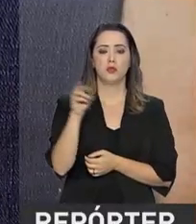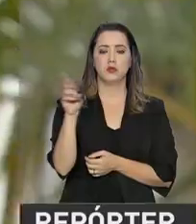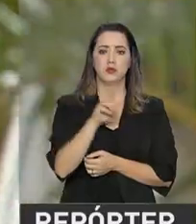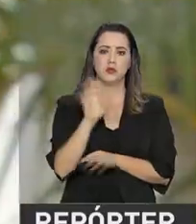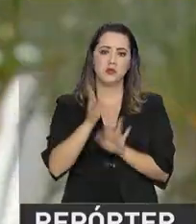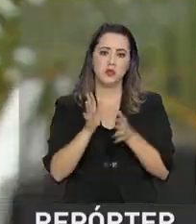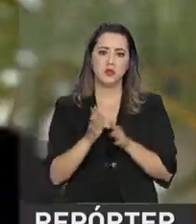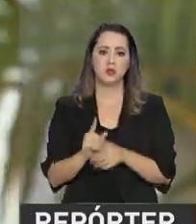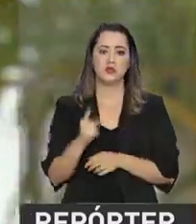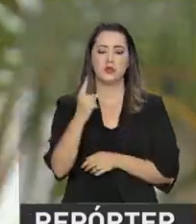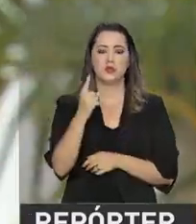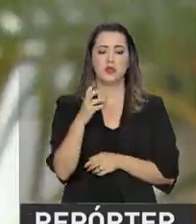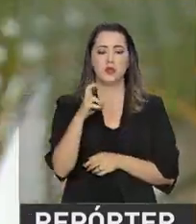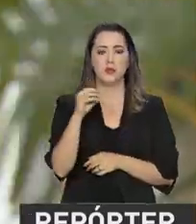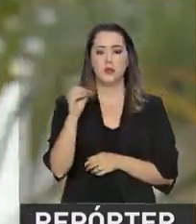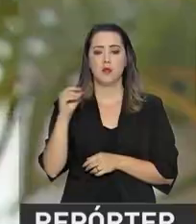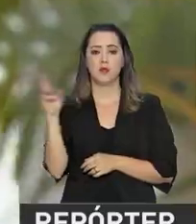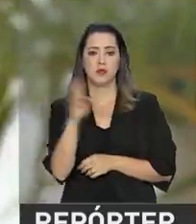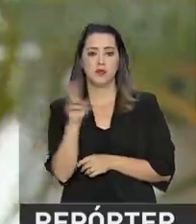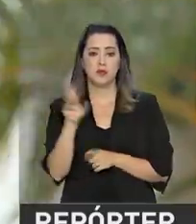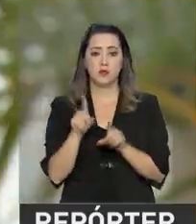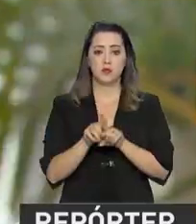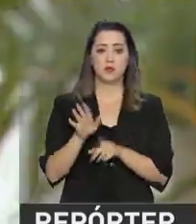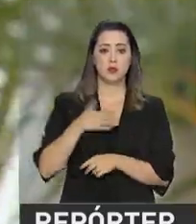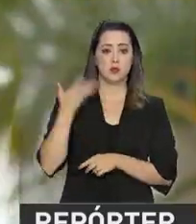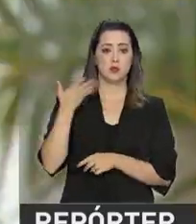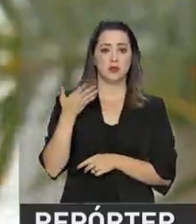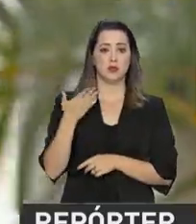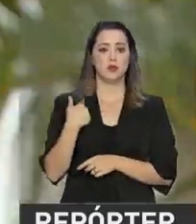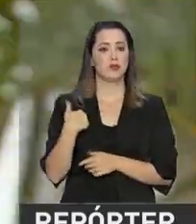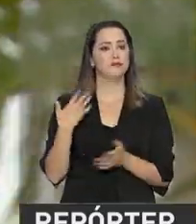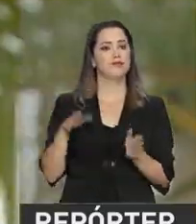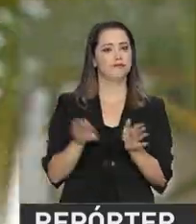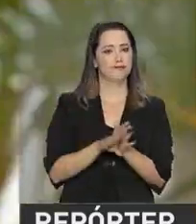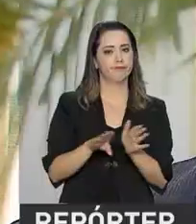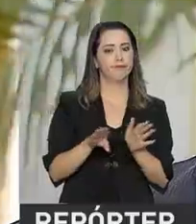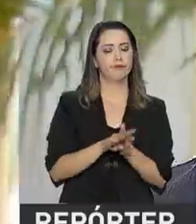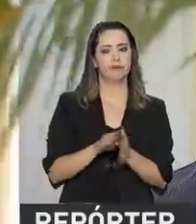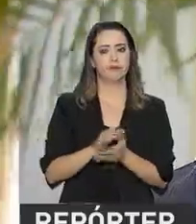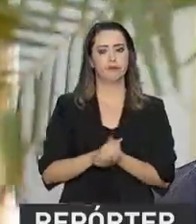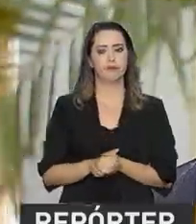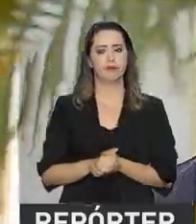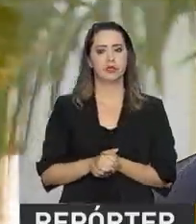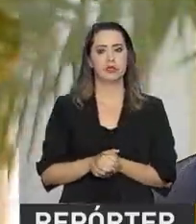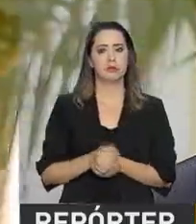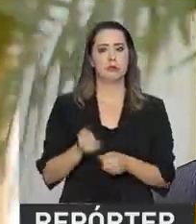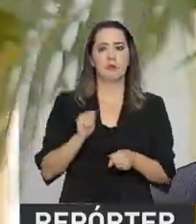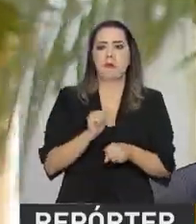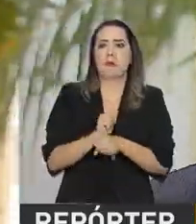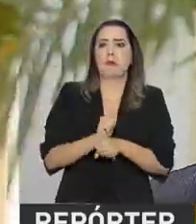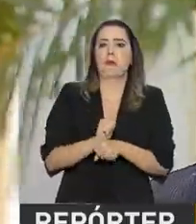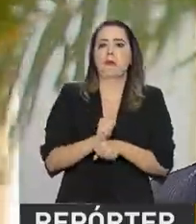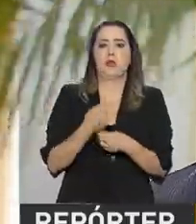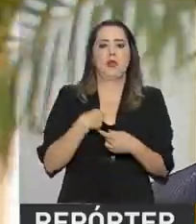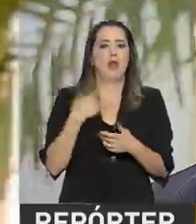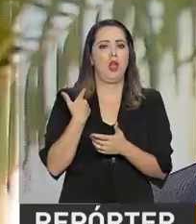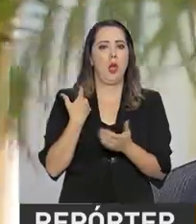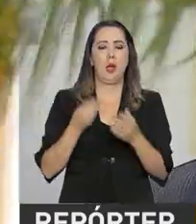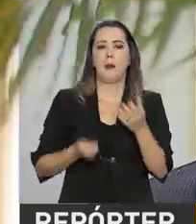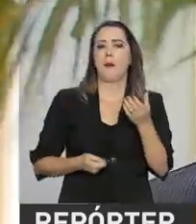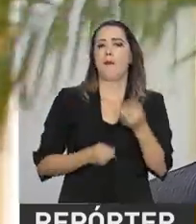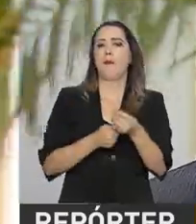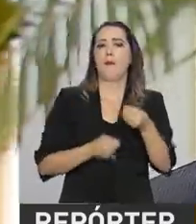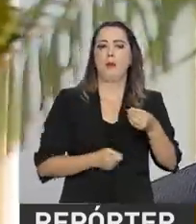costuma sair por 1.500 reais as surpresas não demoraram a surgir ele travou ea bateria não recarregar vá